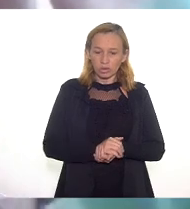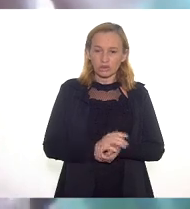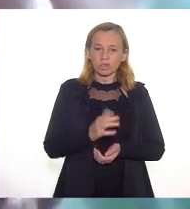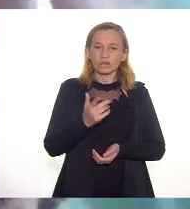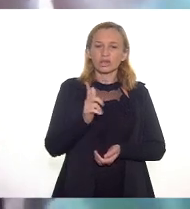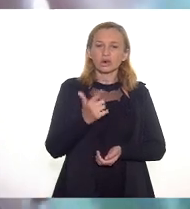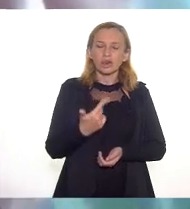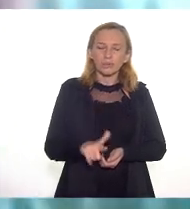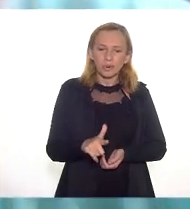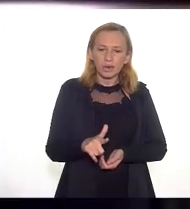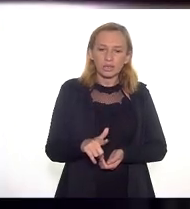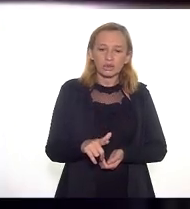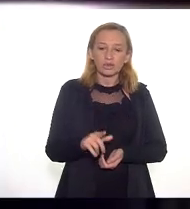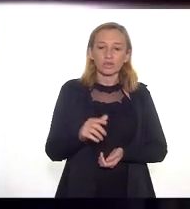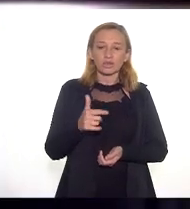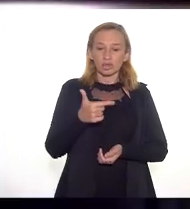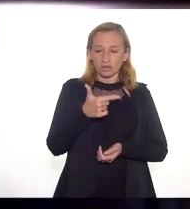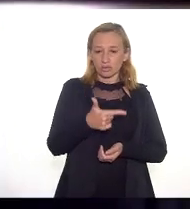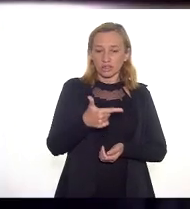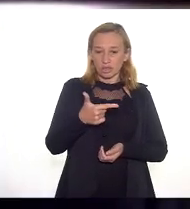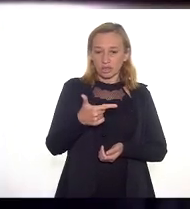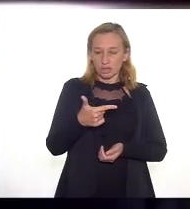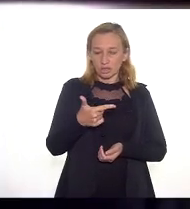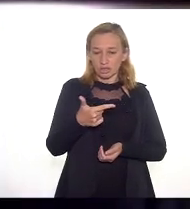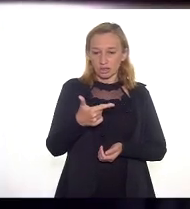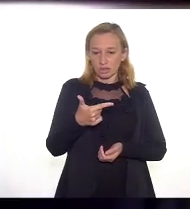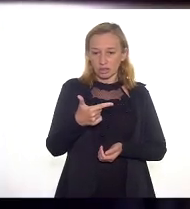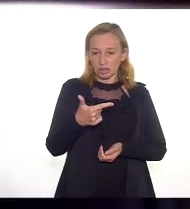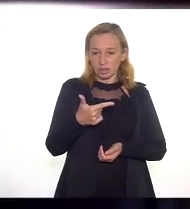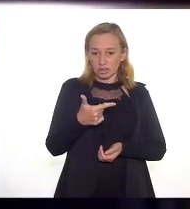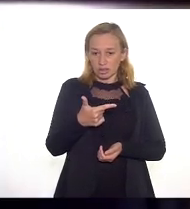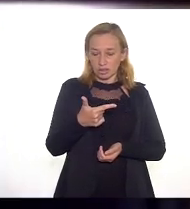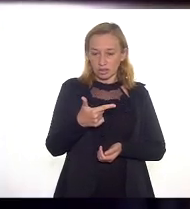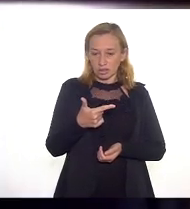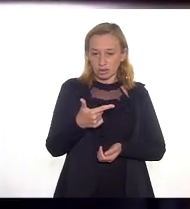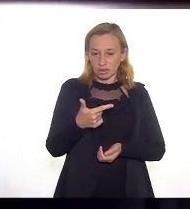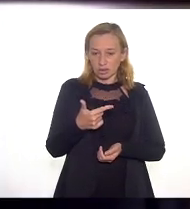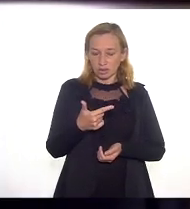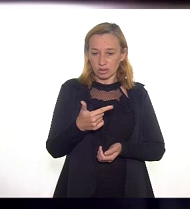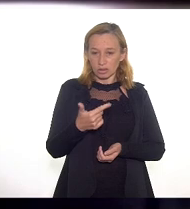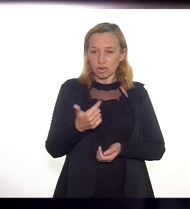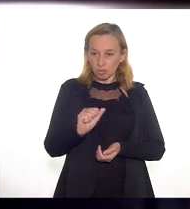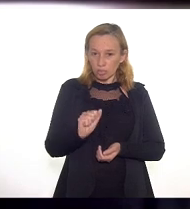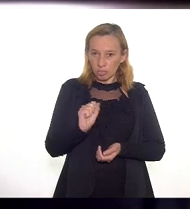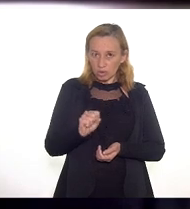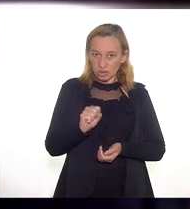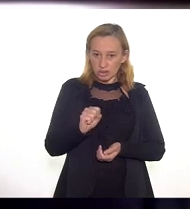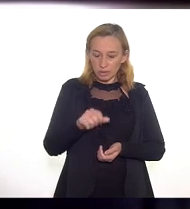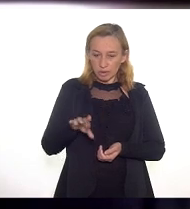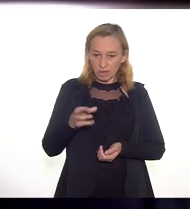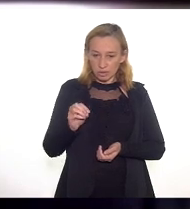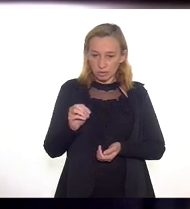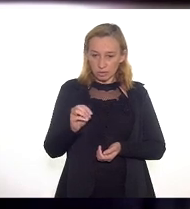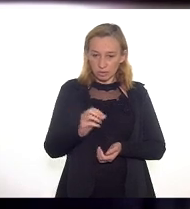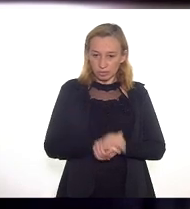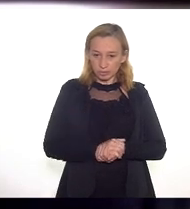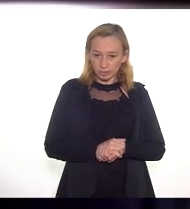não ouvi bem. Os 21 votos. Não, 20 sim e 6 abstenções. Pode ser, Márcio?